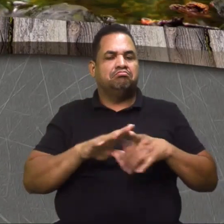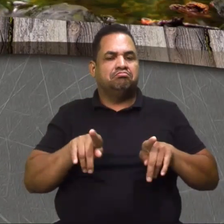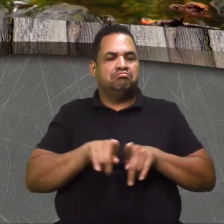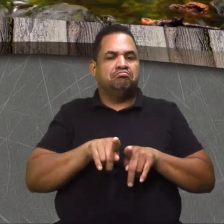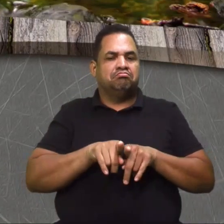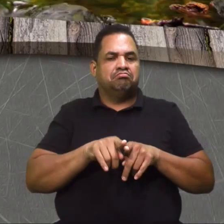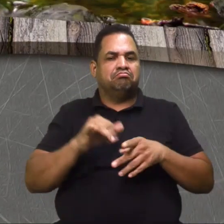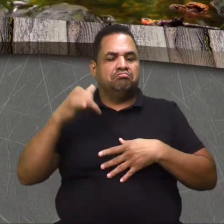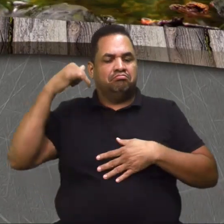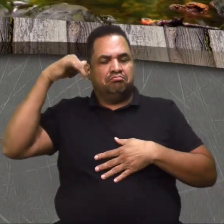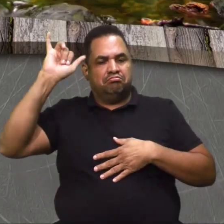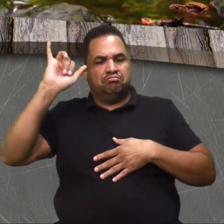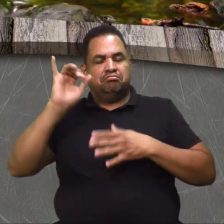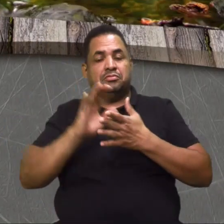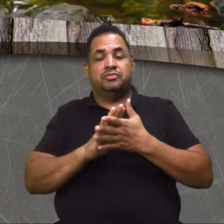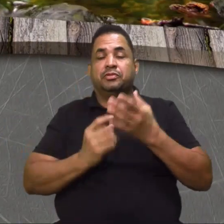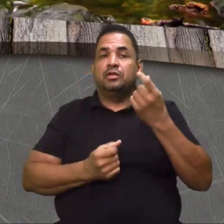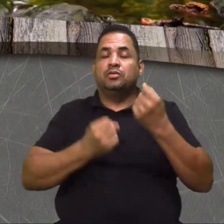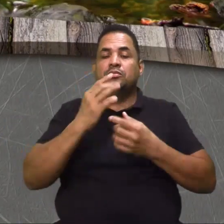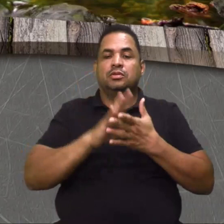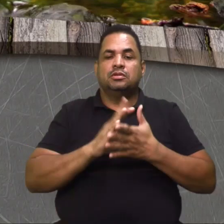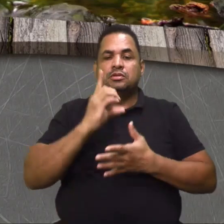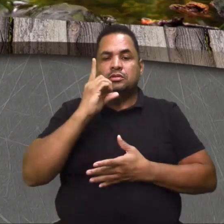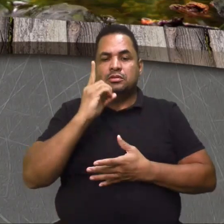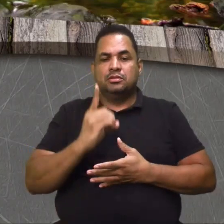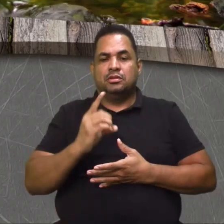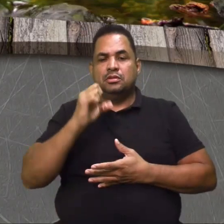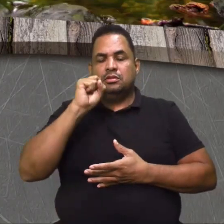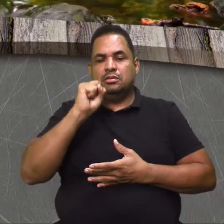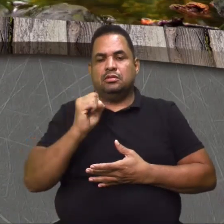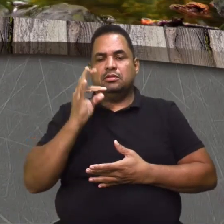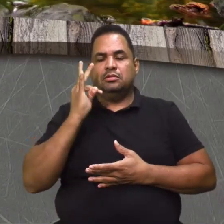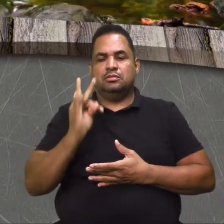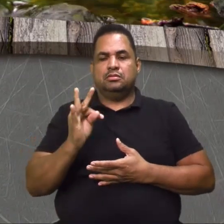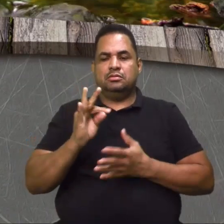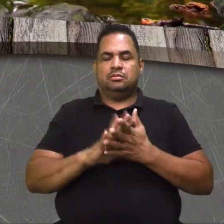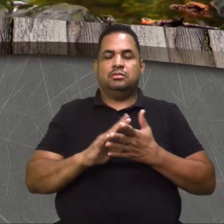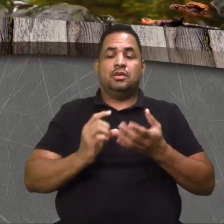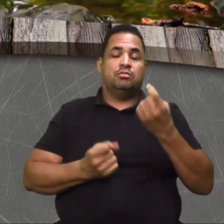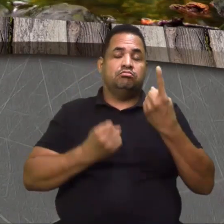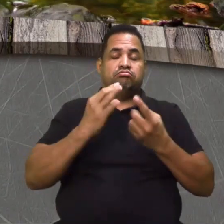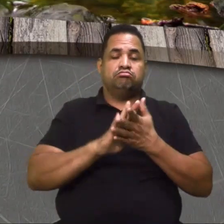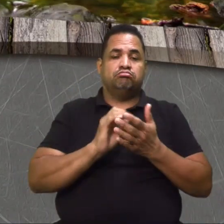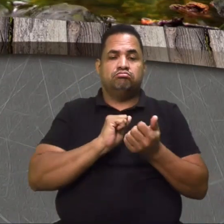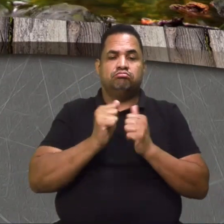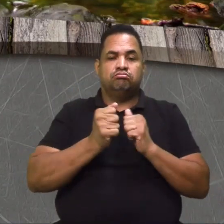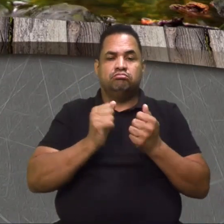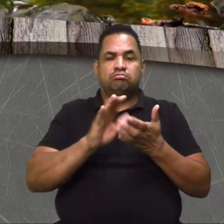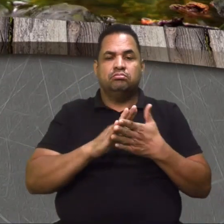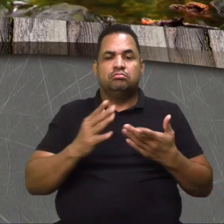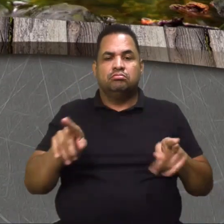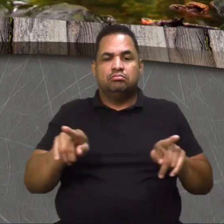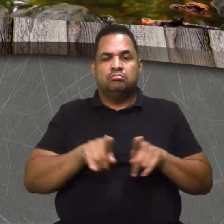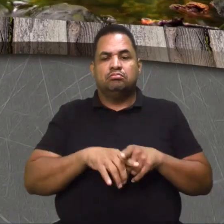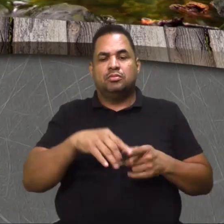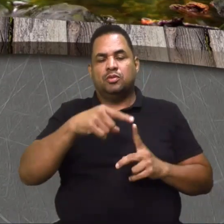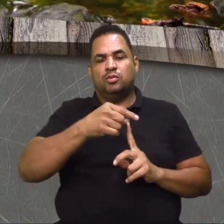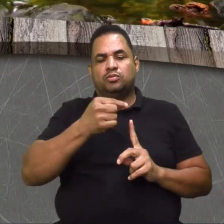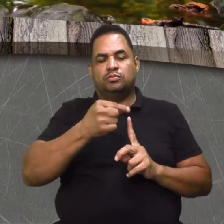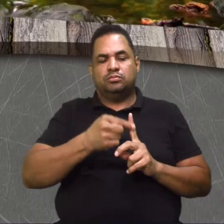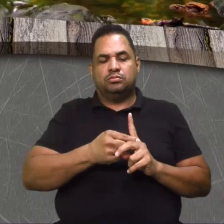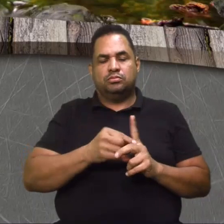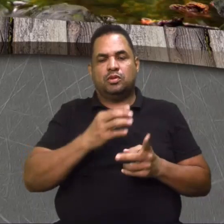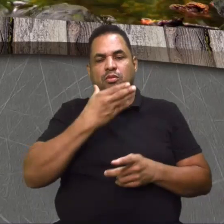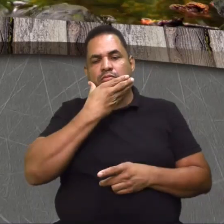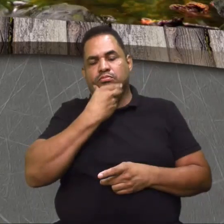de algumas DSTs, não todas, mas algumas são também controladas aí pelo uso do preservativo, tanto da camisinha feminina quanto da